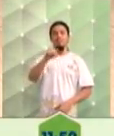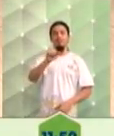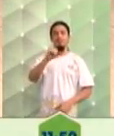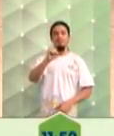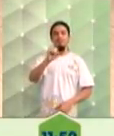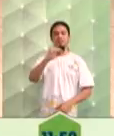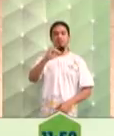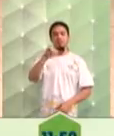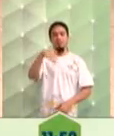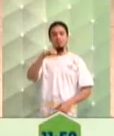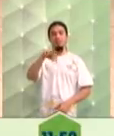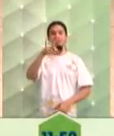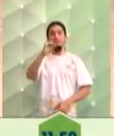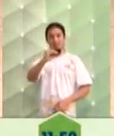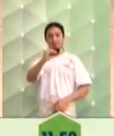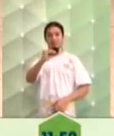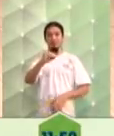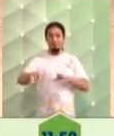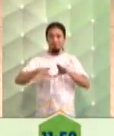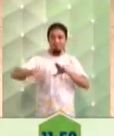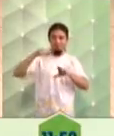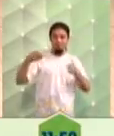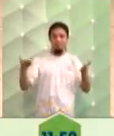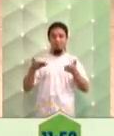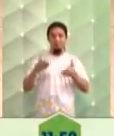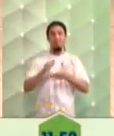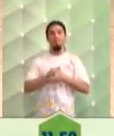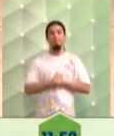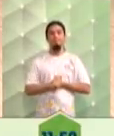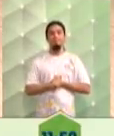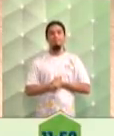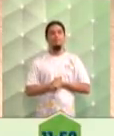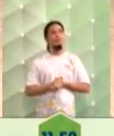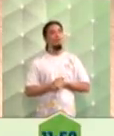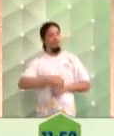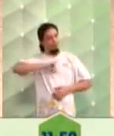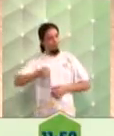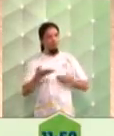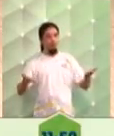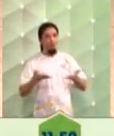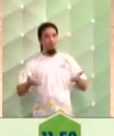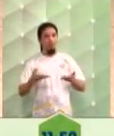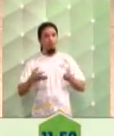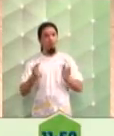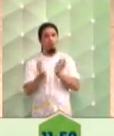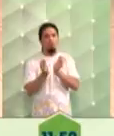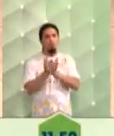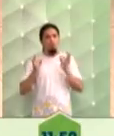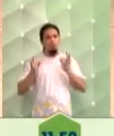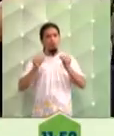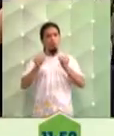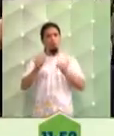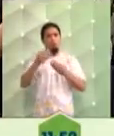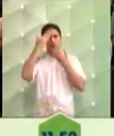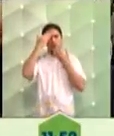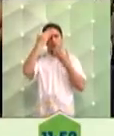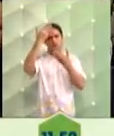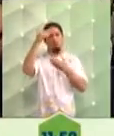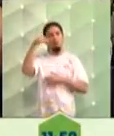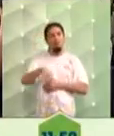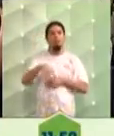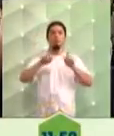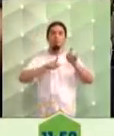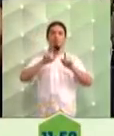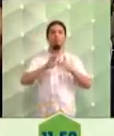Nascimento. Bora. Quero nesse espaço agradecer a toda a equipe da TV em Tempo. Bom dia, Márcia. Bom